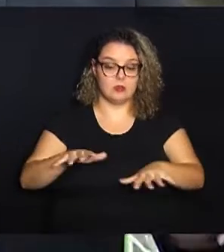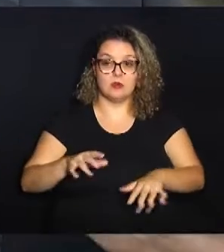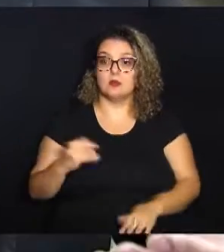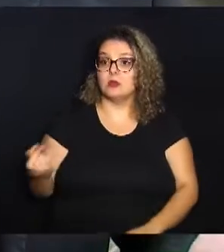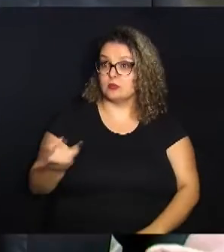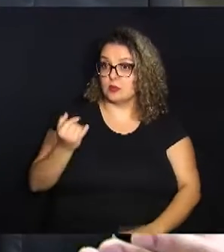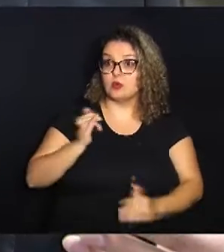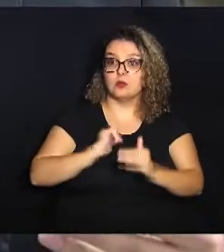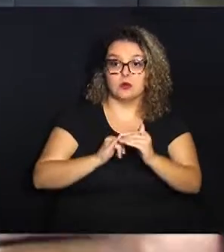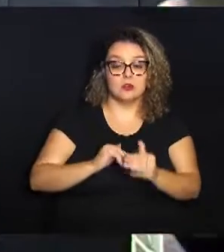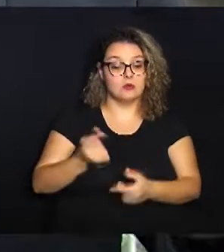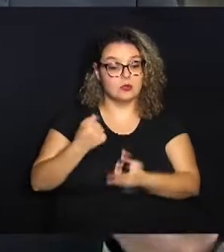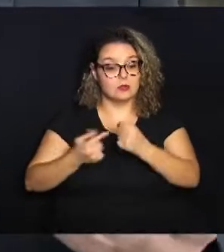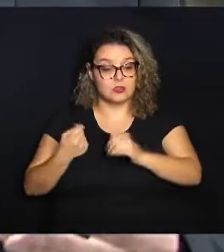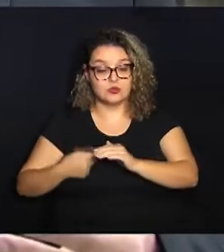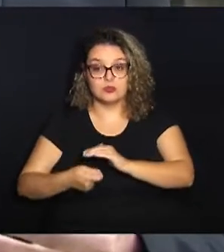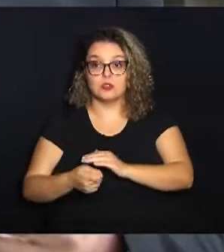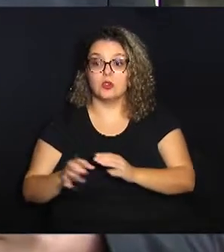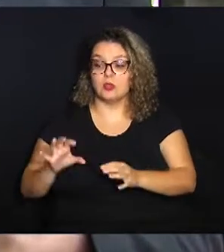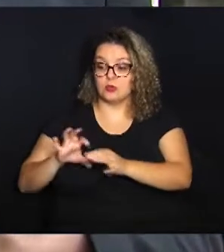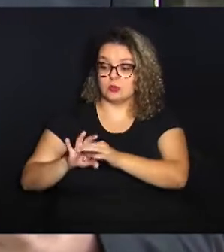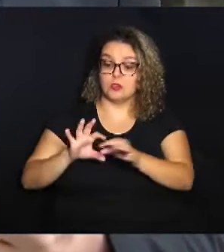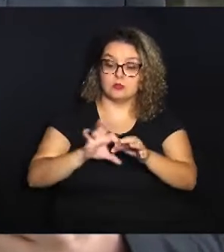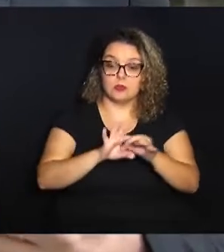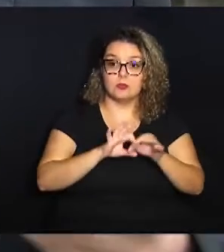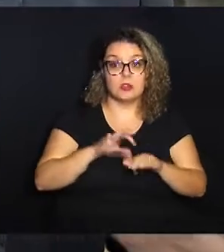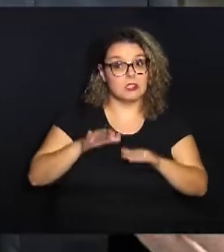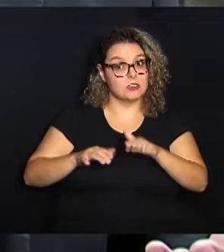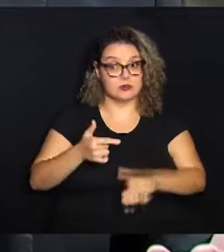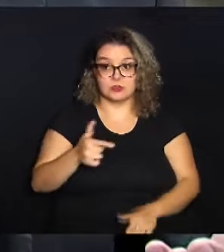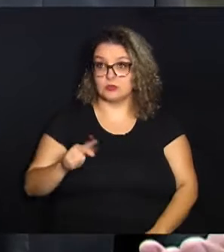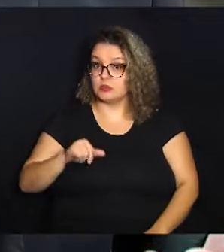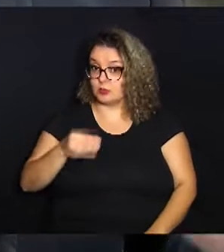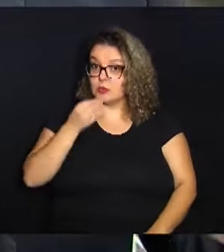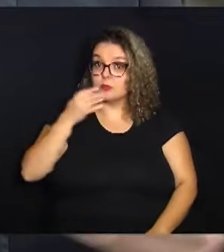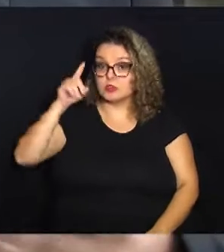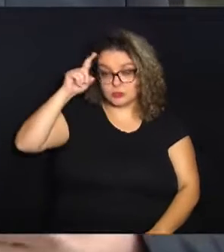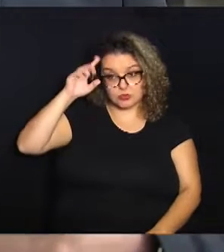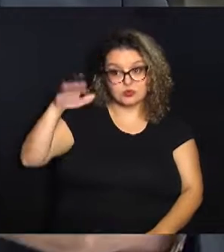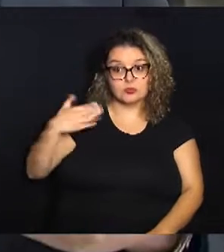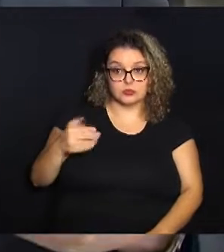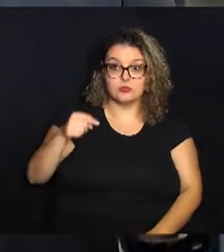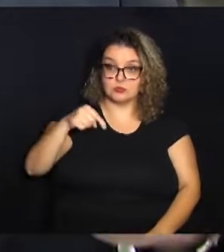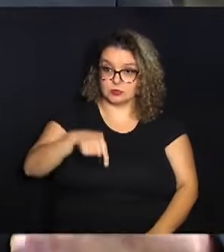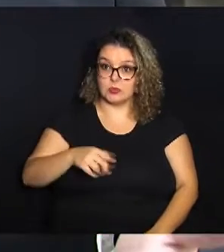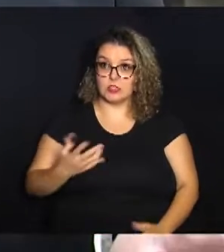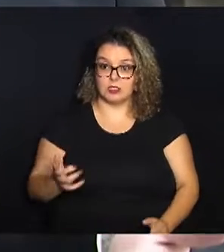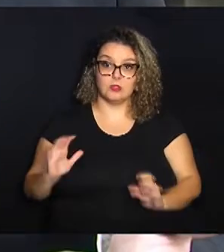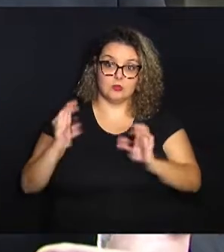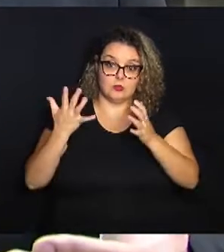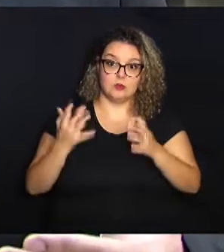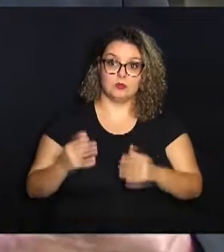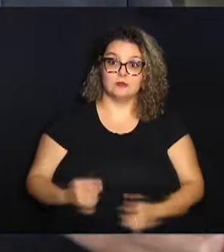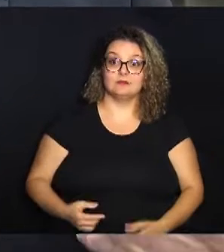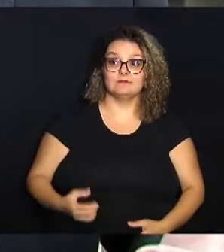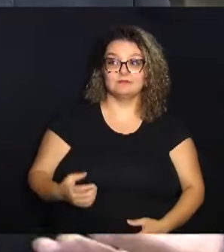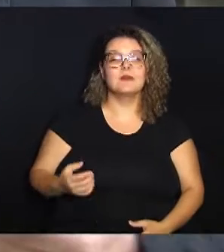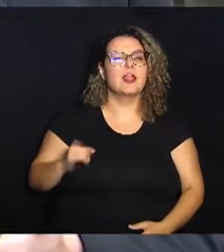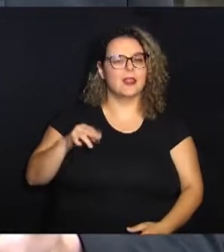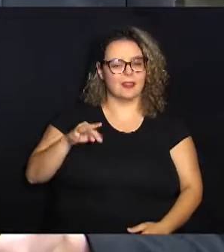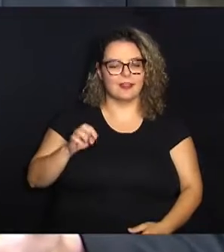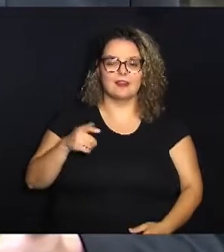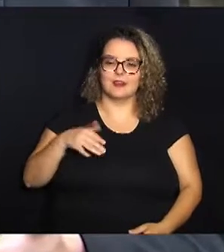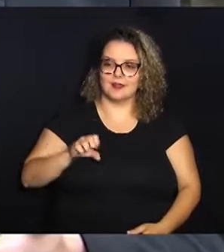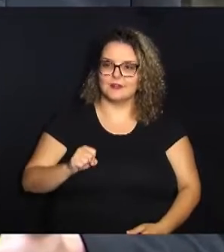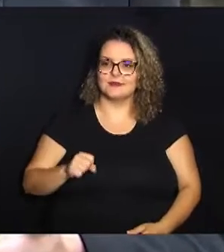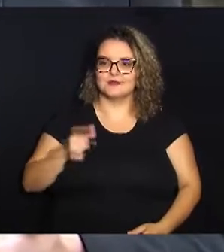startup, investidores, conexões que muitas vezes a gente não tem a oportunidade de ter no dia a dia. E que aqui no evento intenso a gente consegue